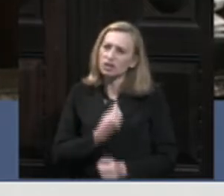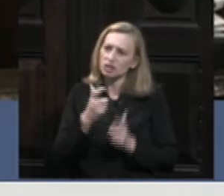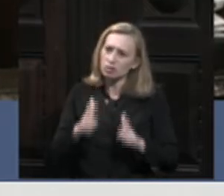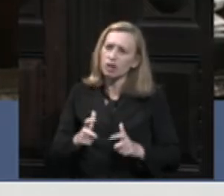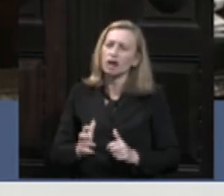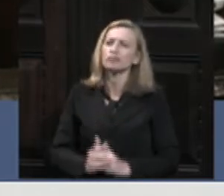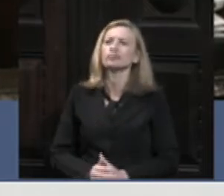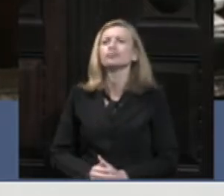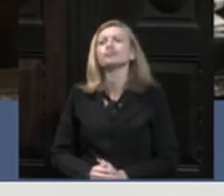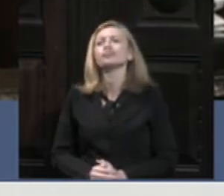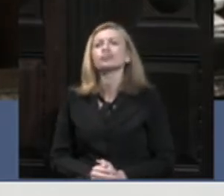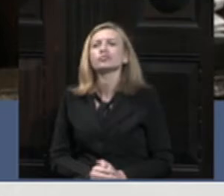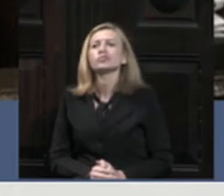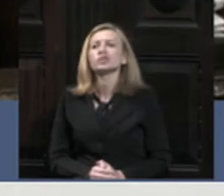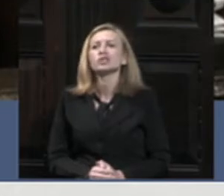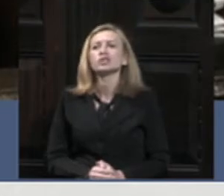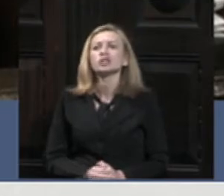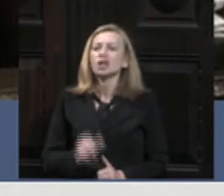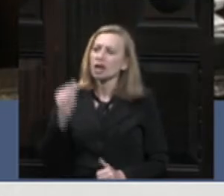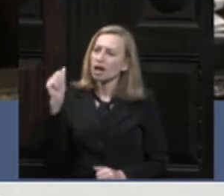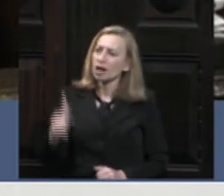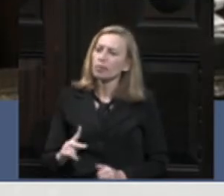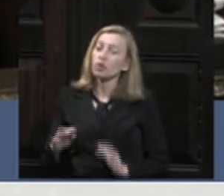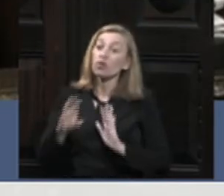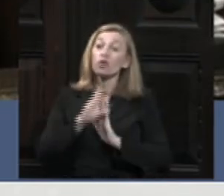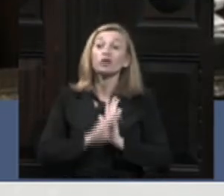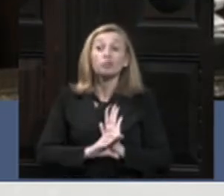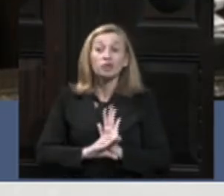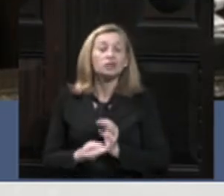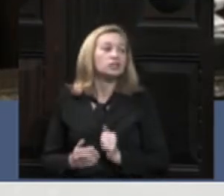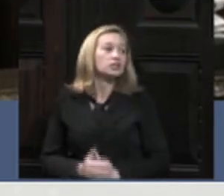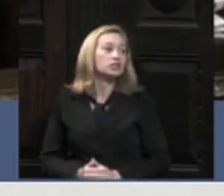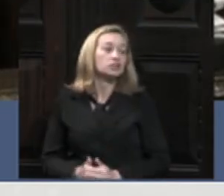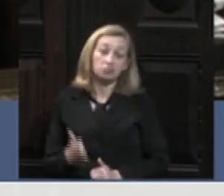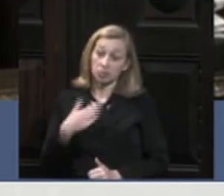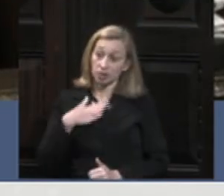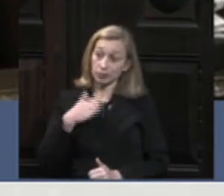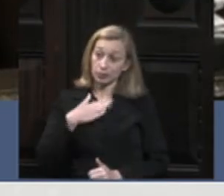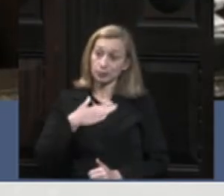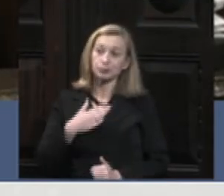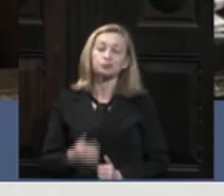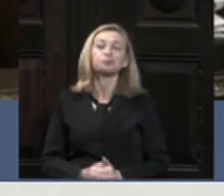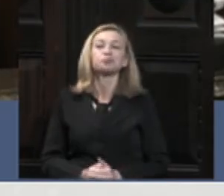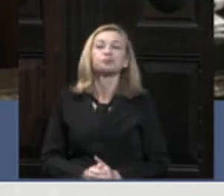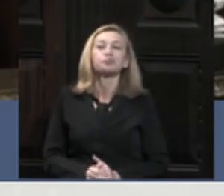aprovou emenda destacada de minha autoria,